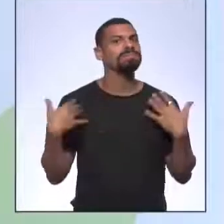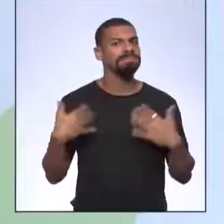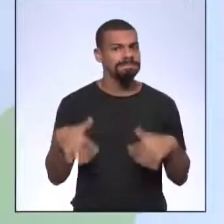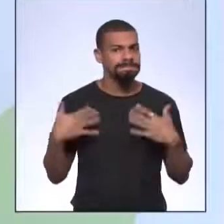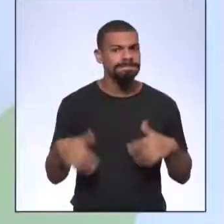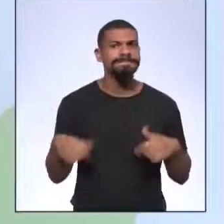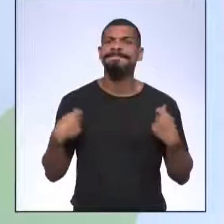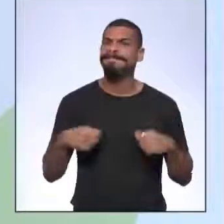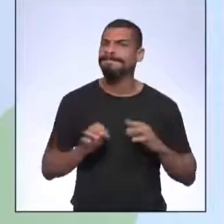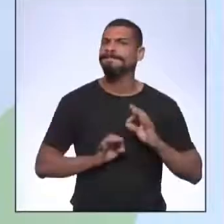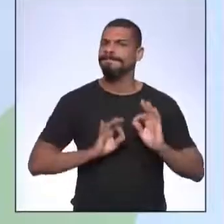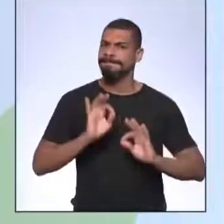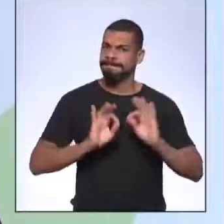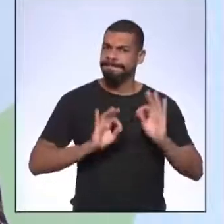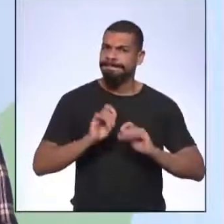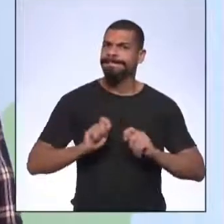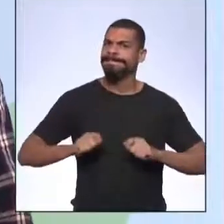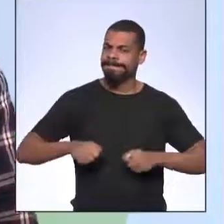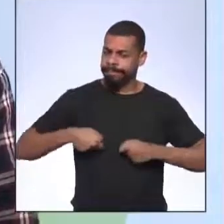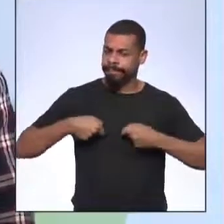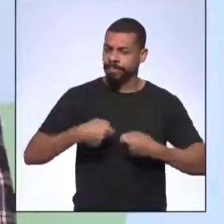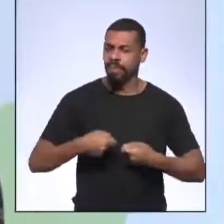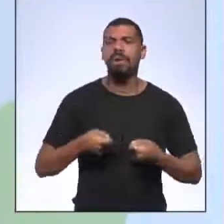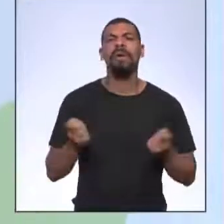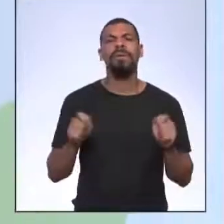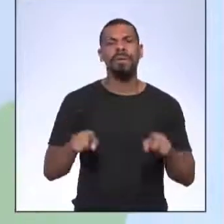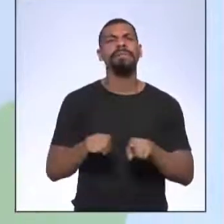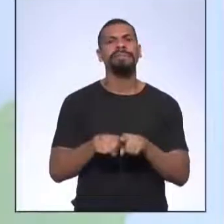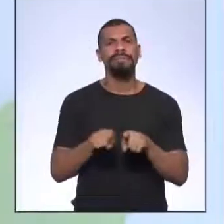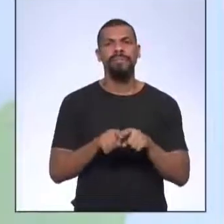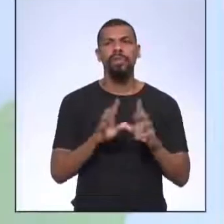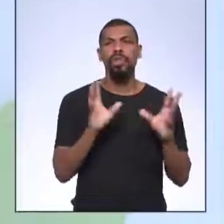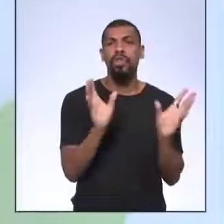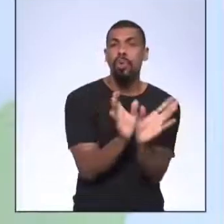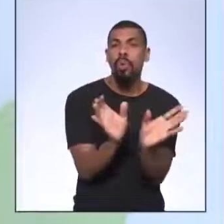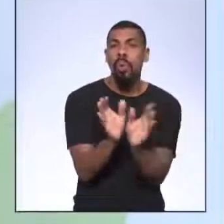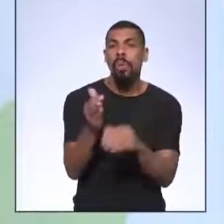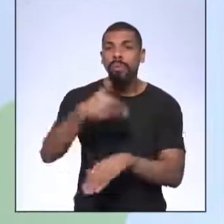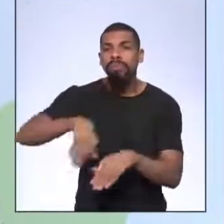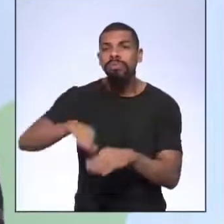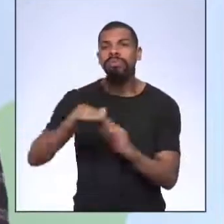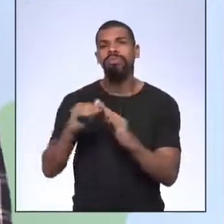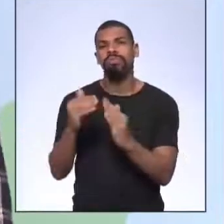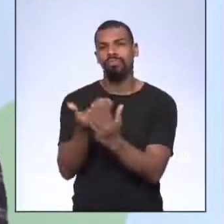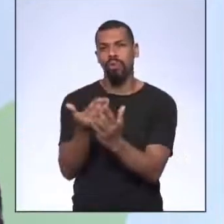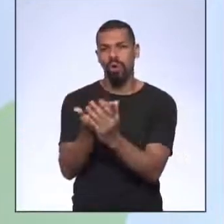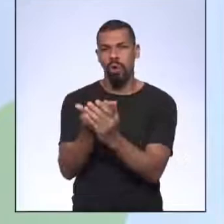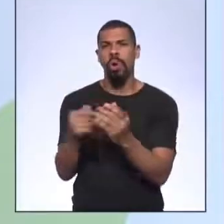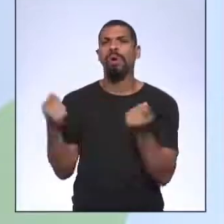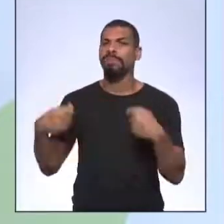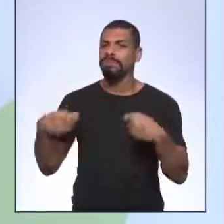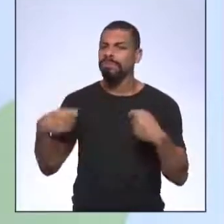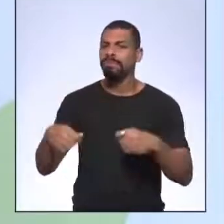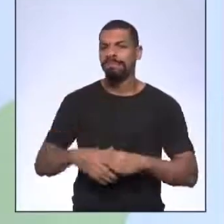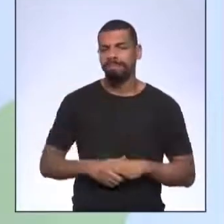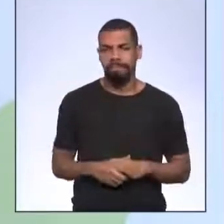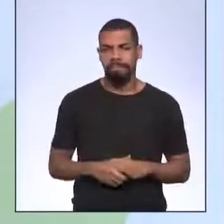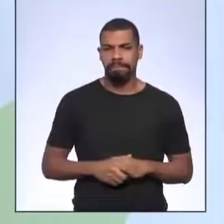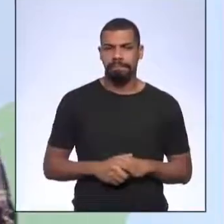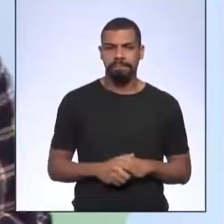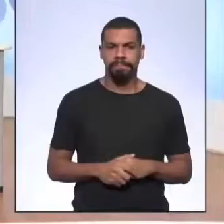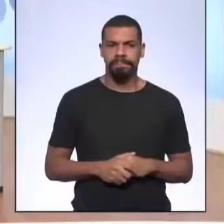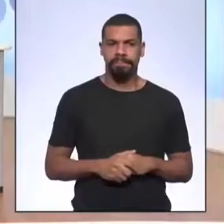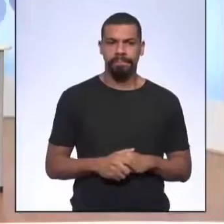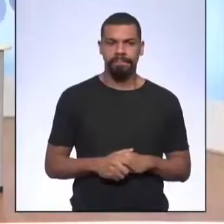é um evento que existe um planejamento e uma dedicação muito grande por parte de toda a equipe escolar para que ele cortar o